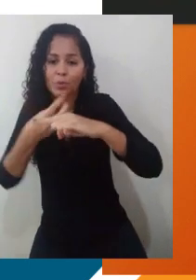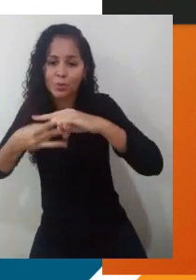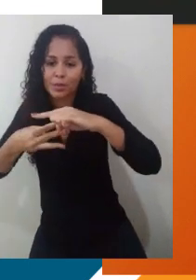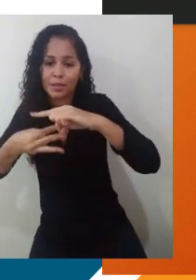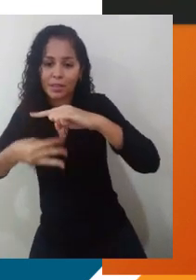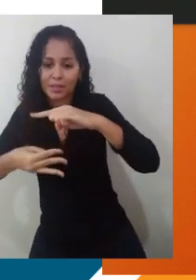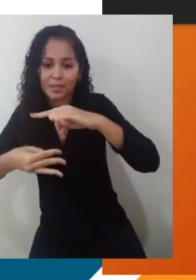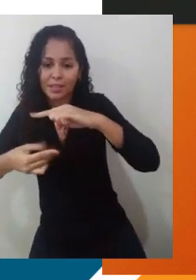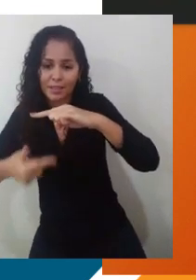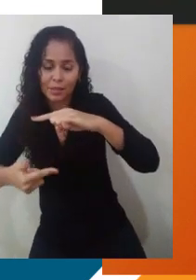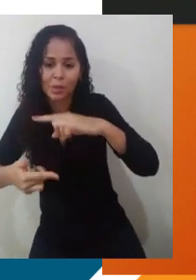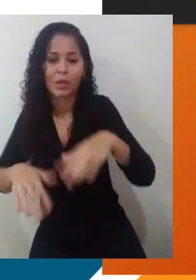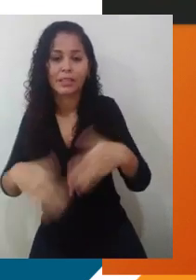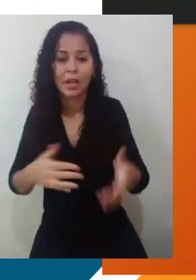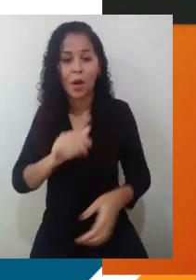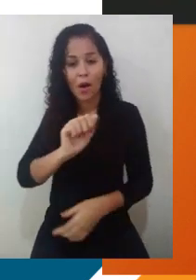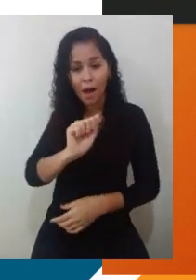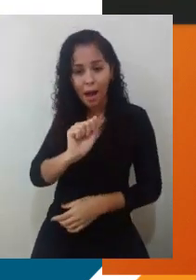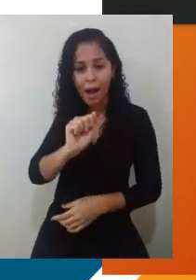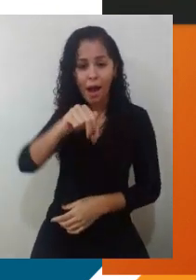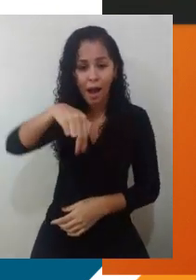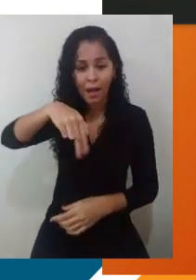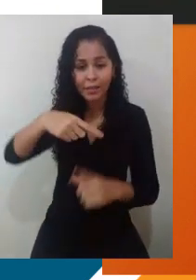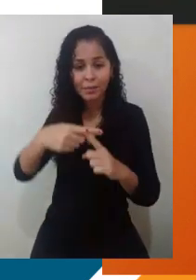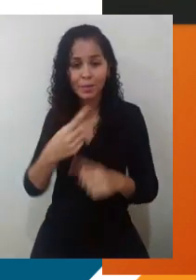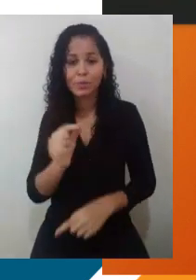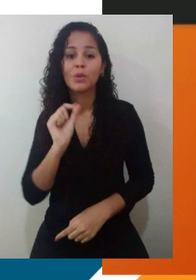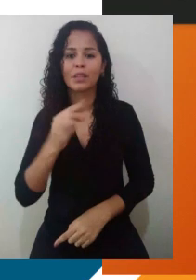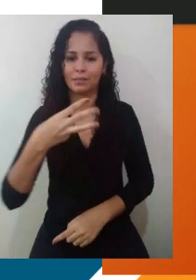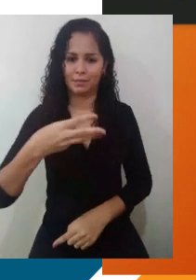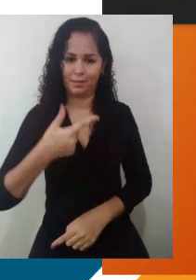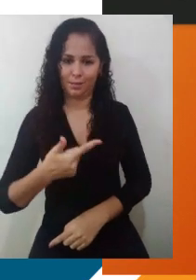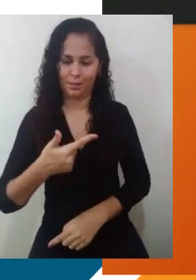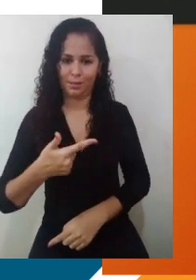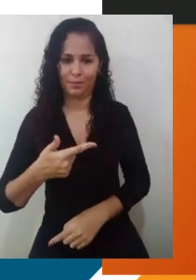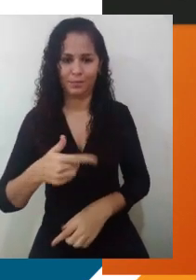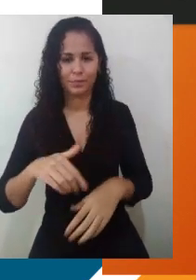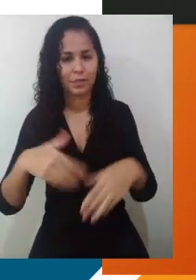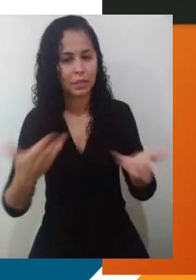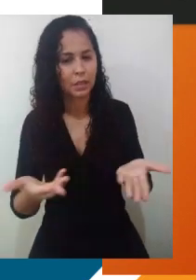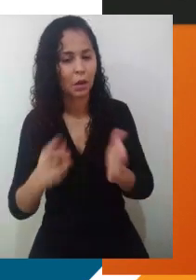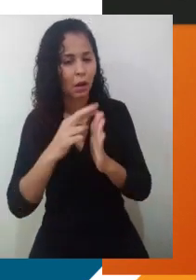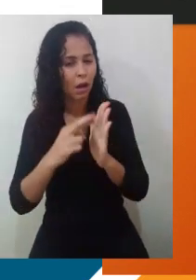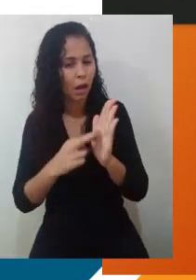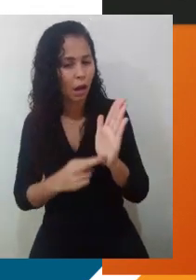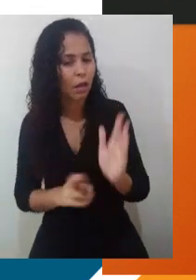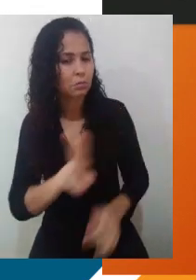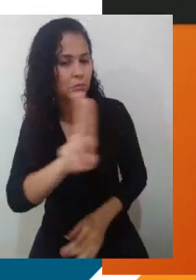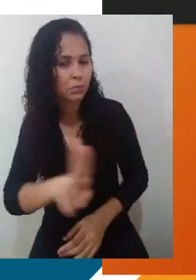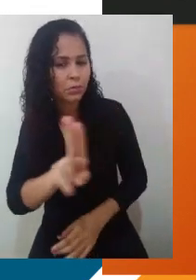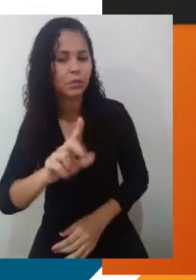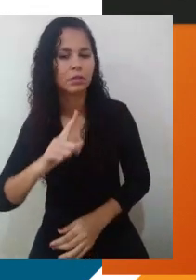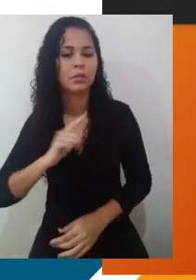Portanto, o AN mais 1 vale 1 sobre 32. Aplicando isso, então, na nossa regra geral, nós